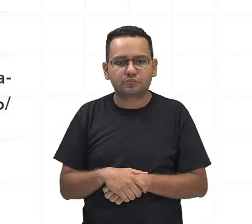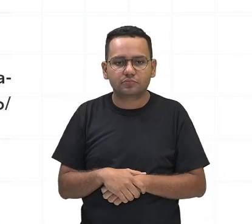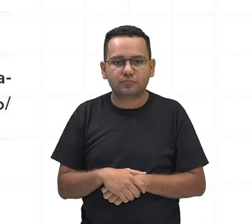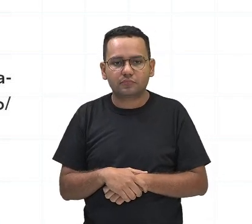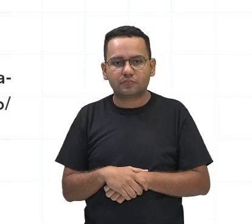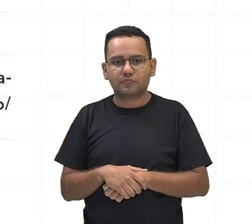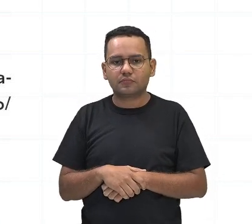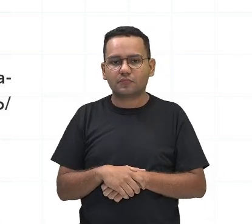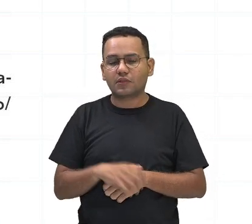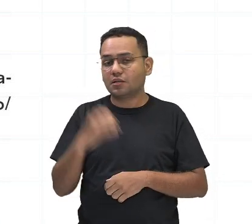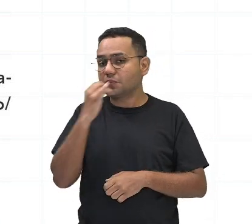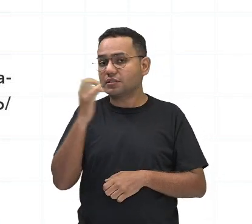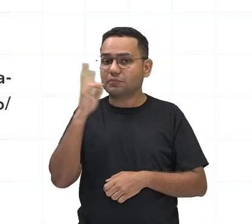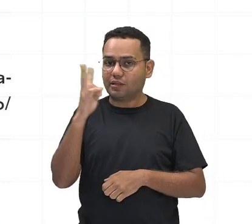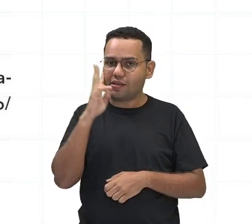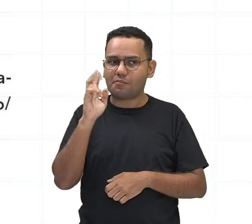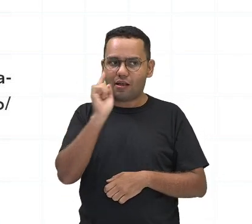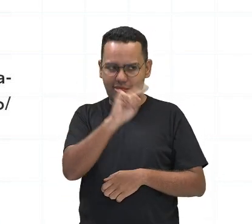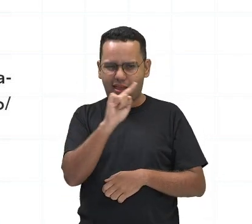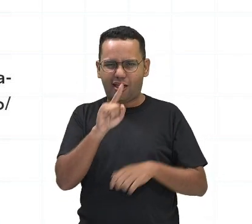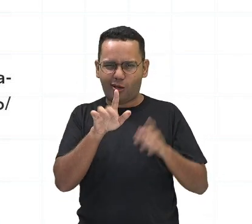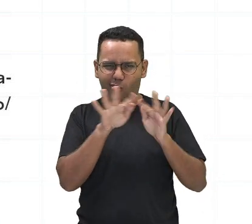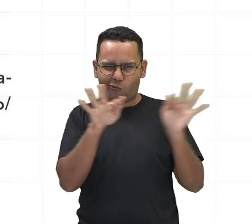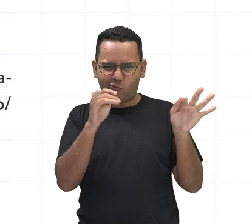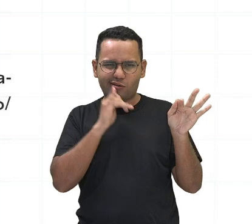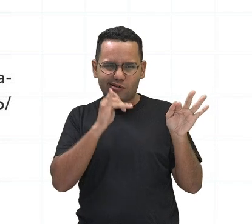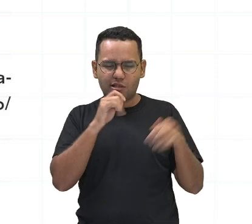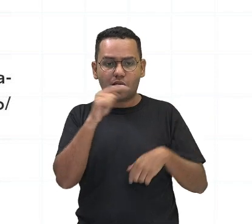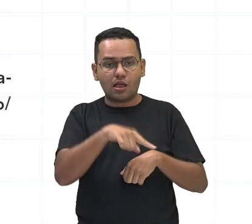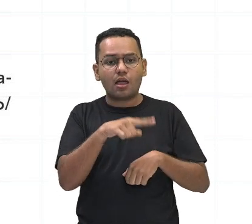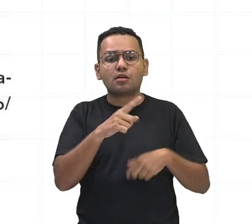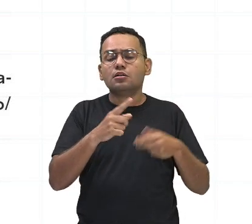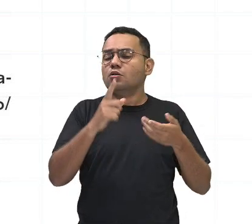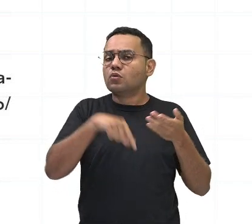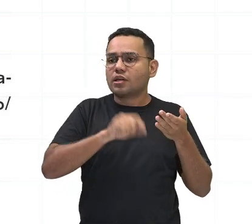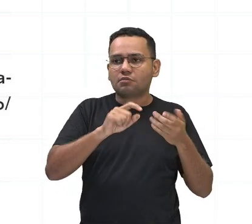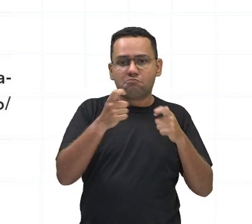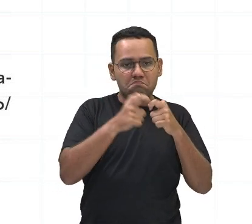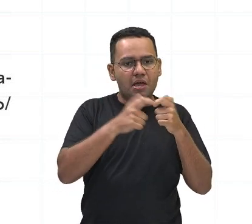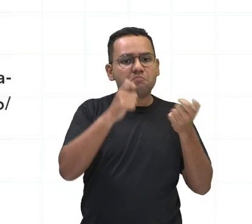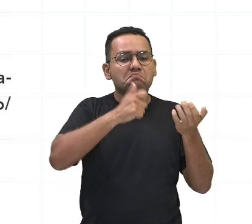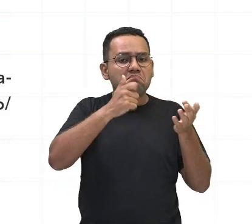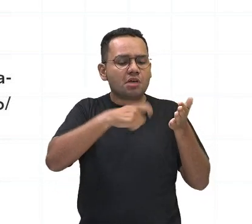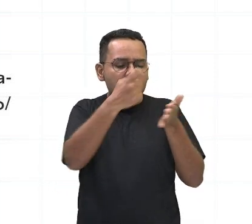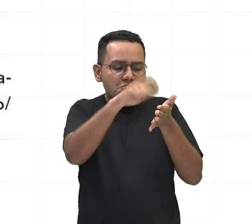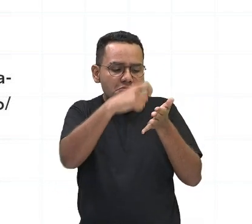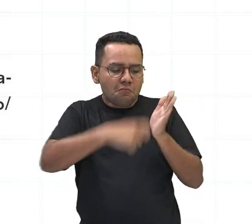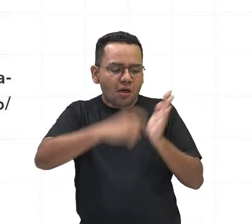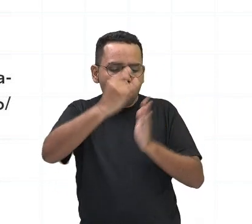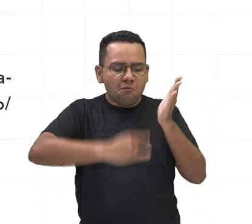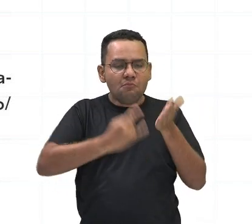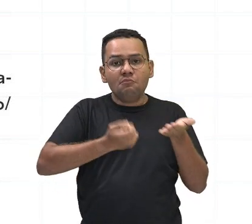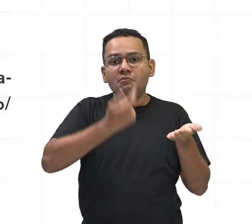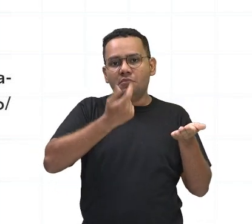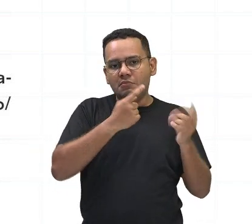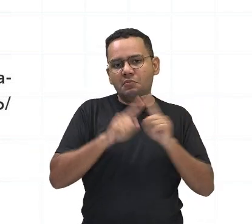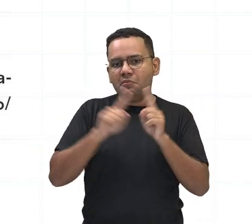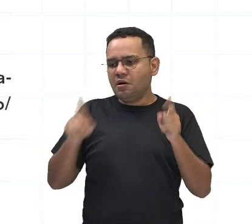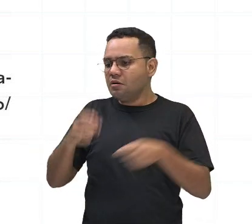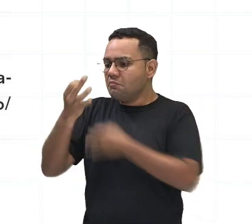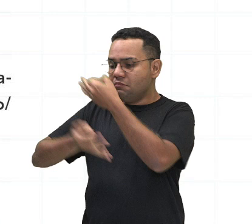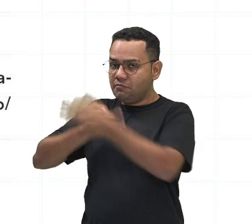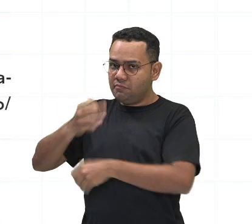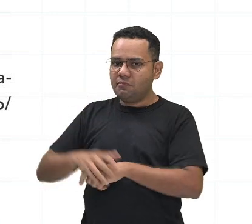que nós tivemos lá, que a médica prescreveu o remédio, e aqui eu tenho a mesma informação, só que com uma opinião sobre esse fato.